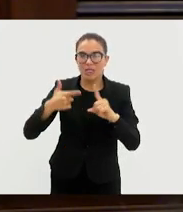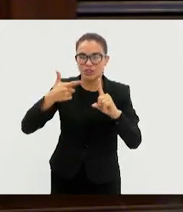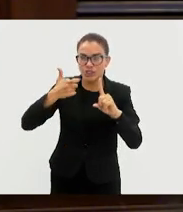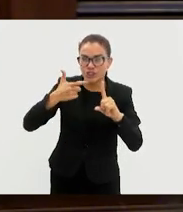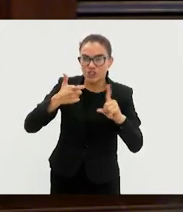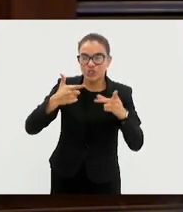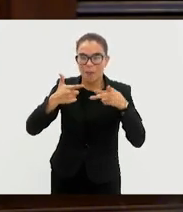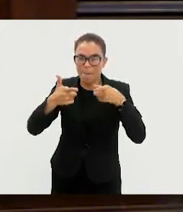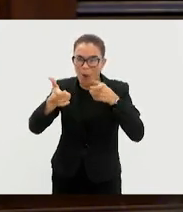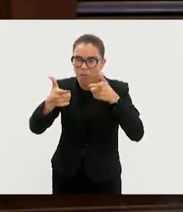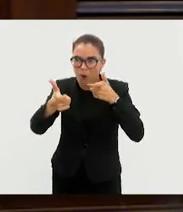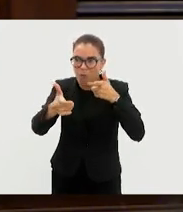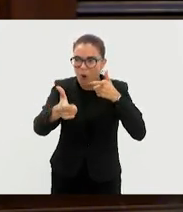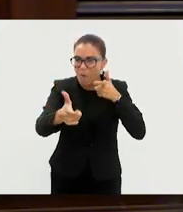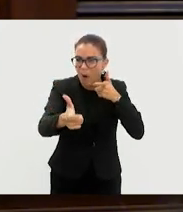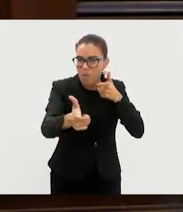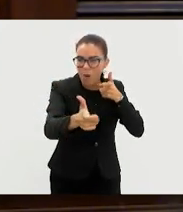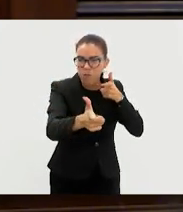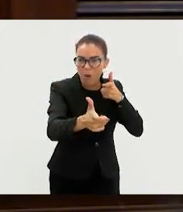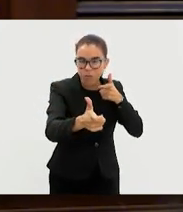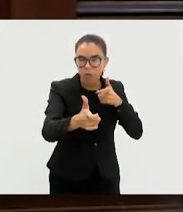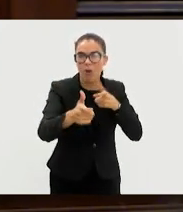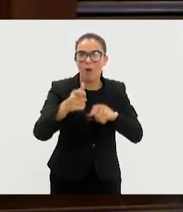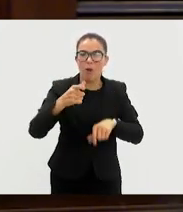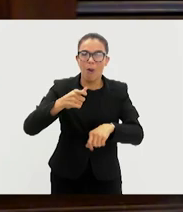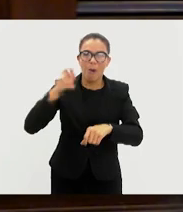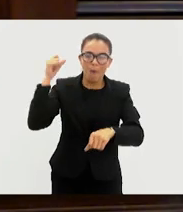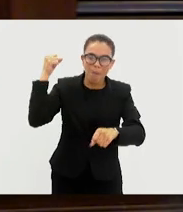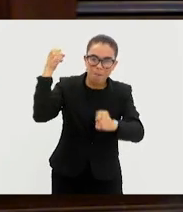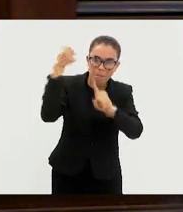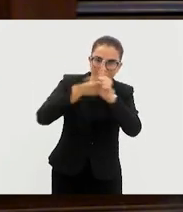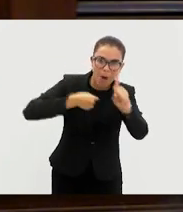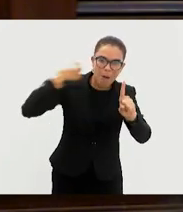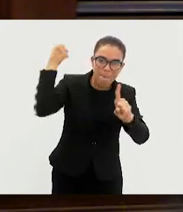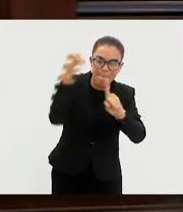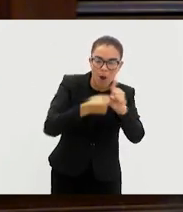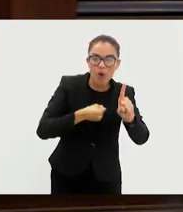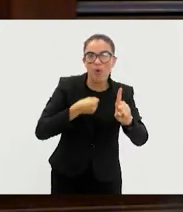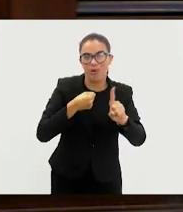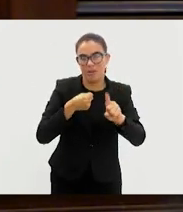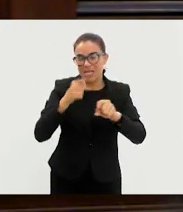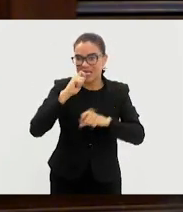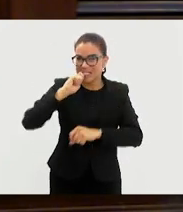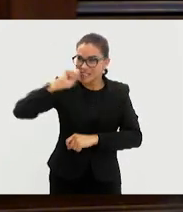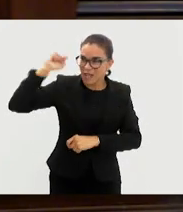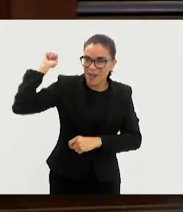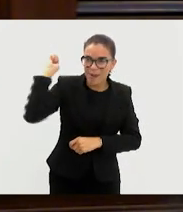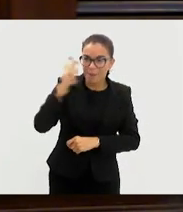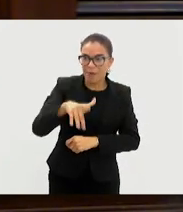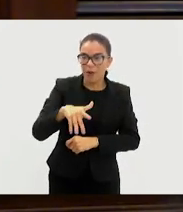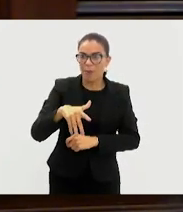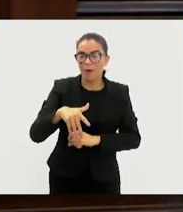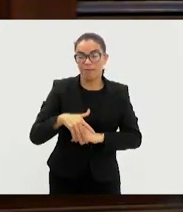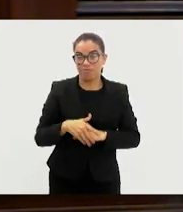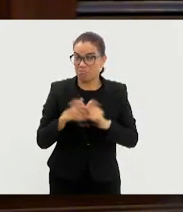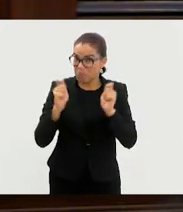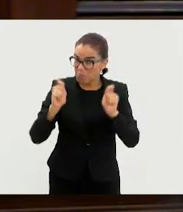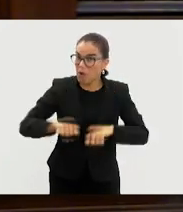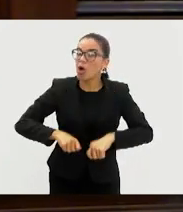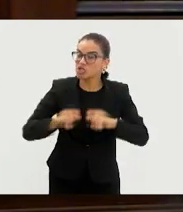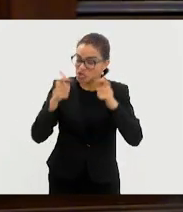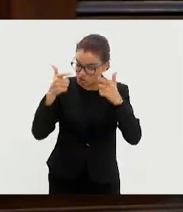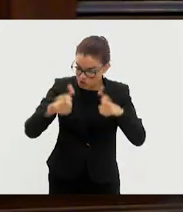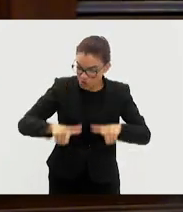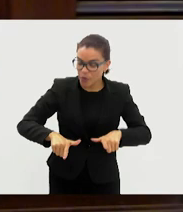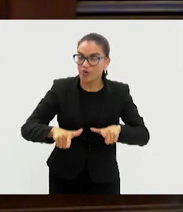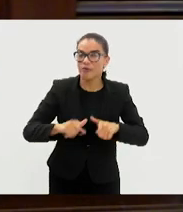bomba. E esses tempos difíceis podem vir a ocorrer novamente. Daí